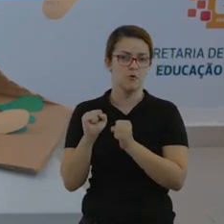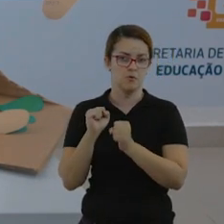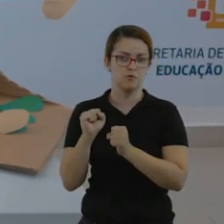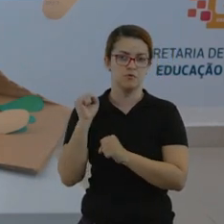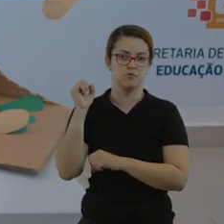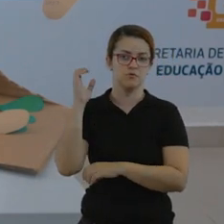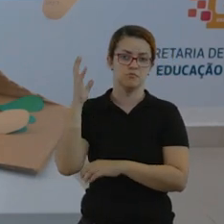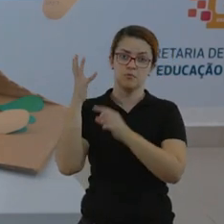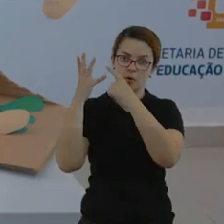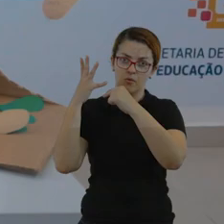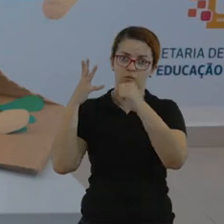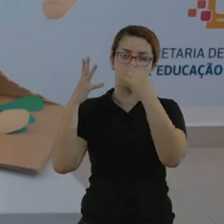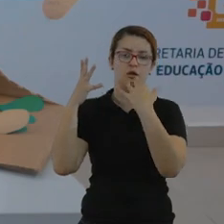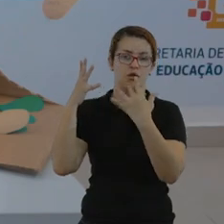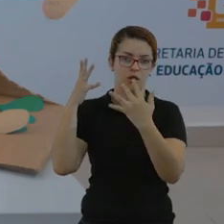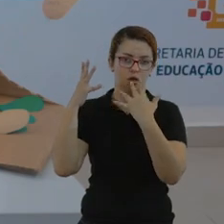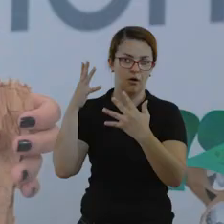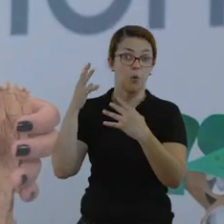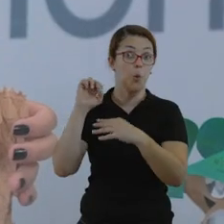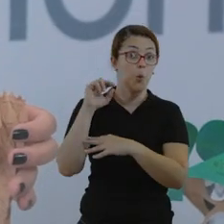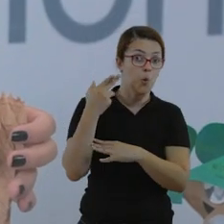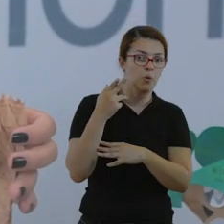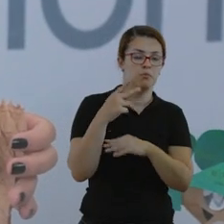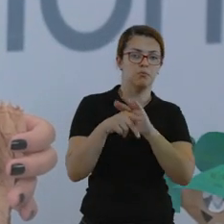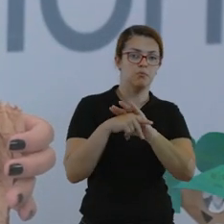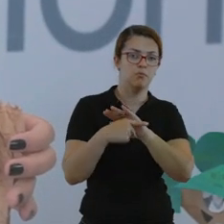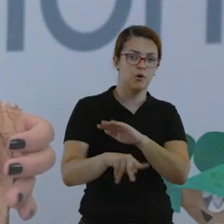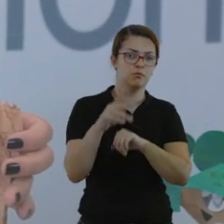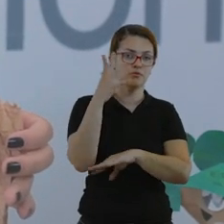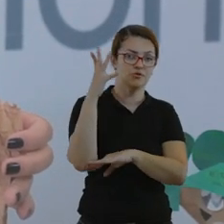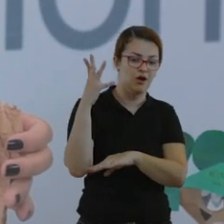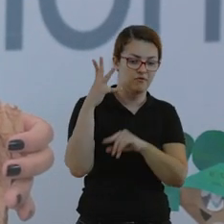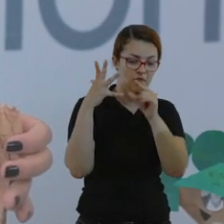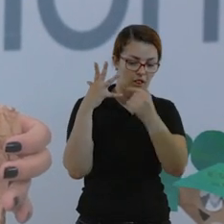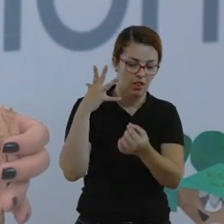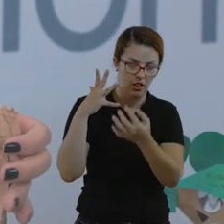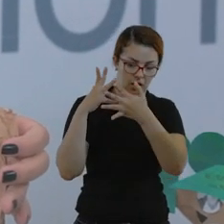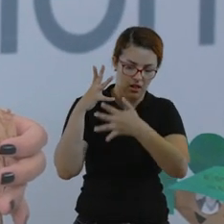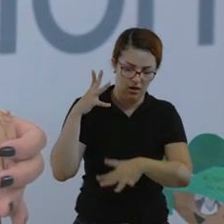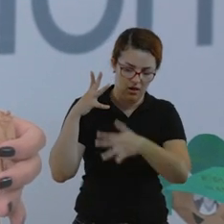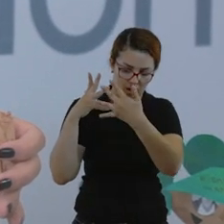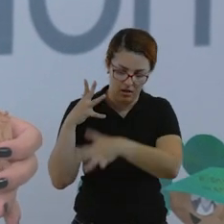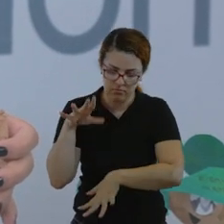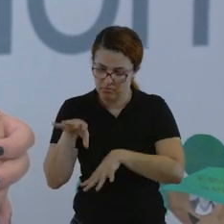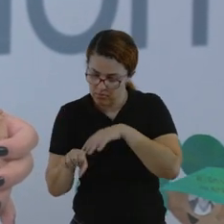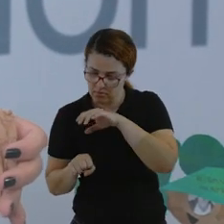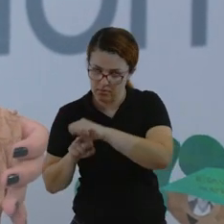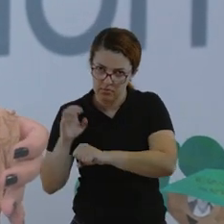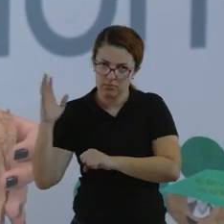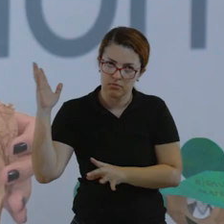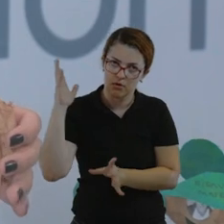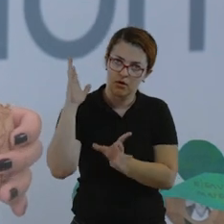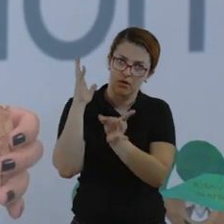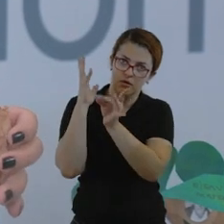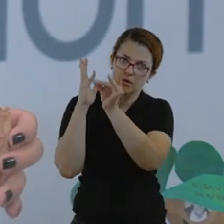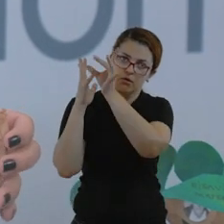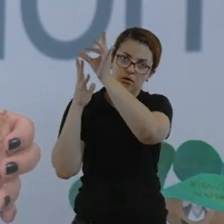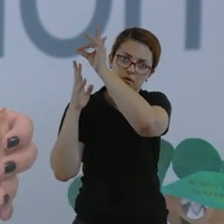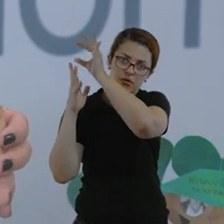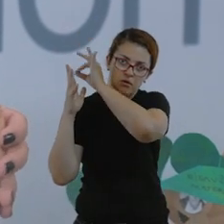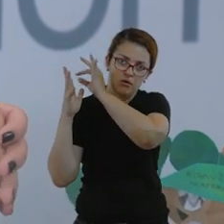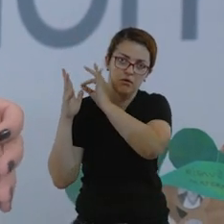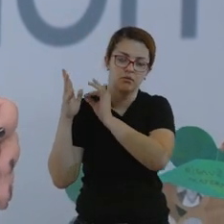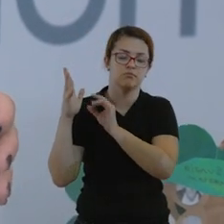colocar aqui folhas coloridas, pode pegar folhas secas, de repente no quintal. Você pode